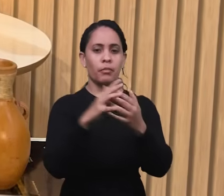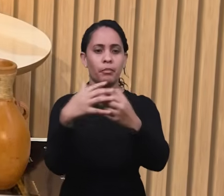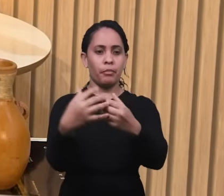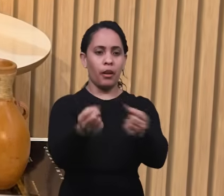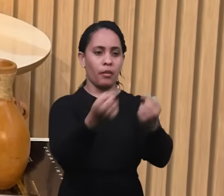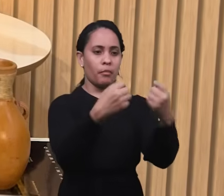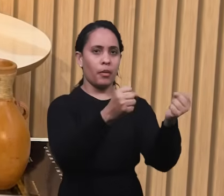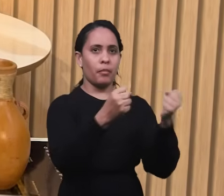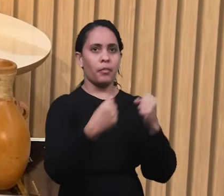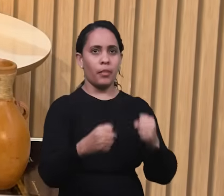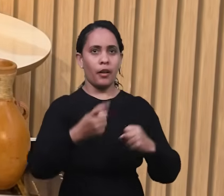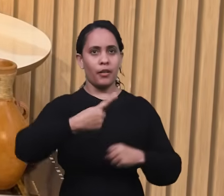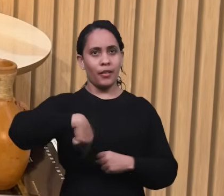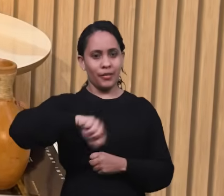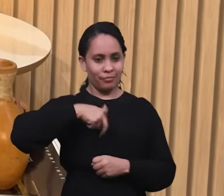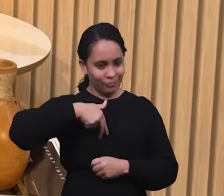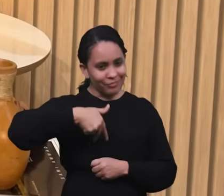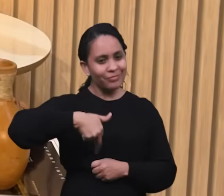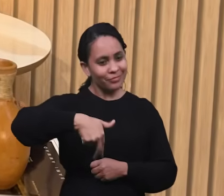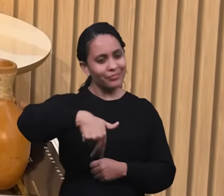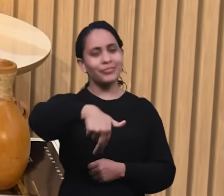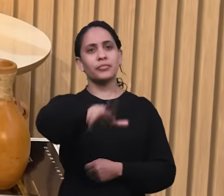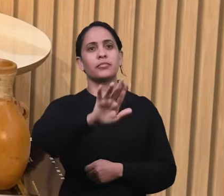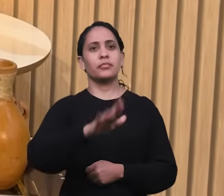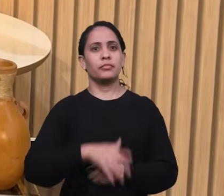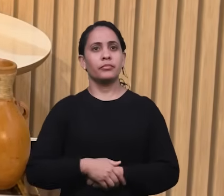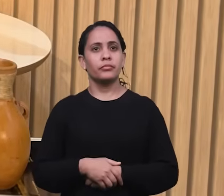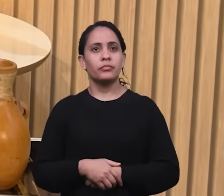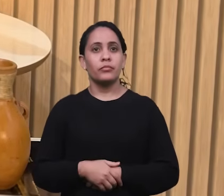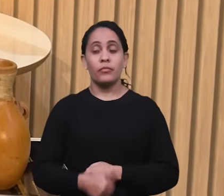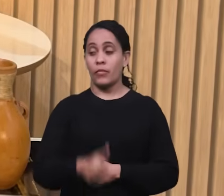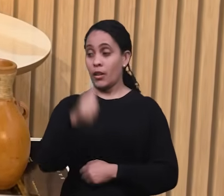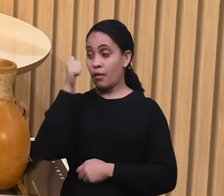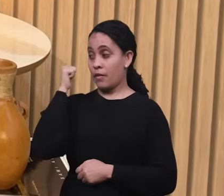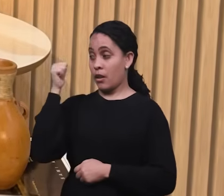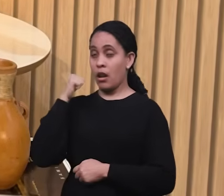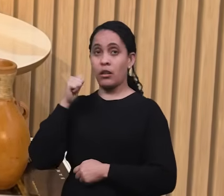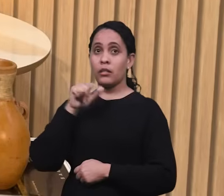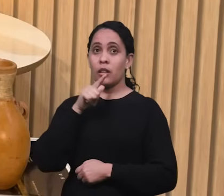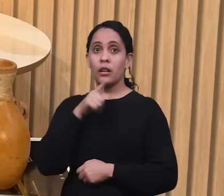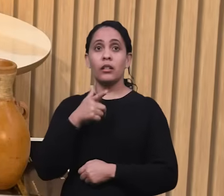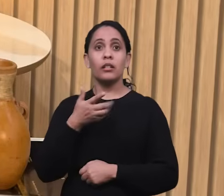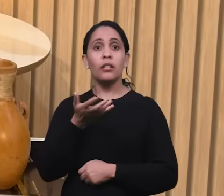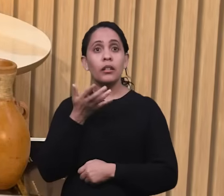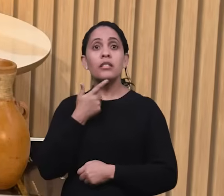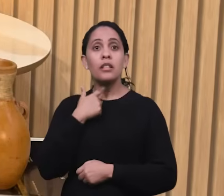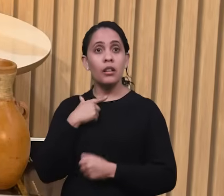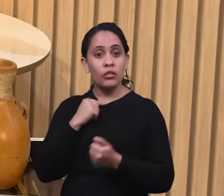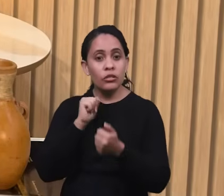águas. Os que ficaram na outra margem e quiseram acompanhar, quase morreram afogados, o primeiro.